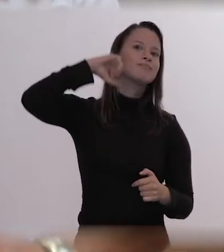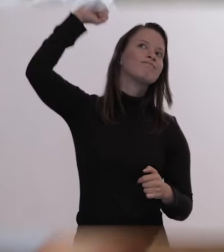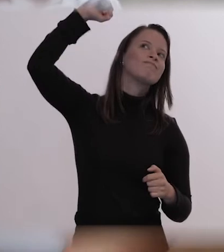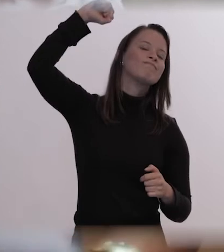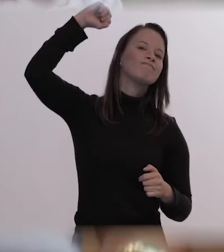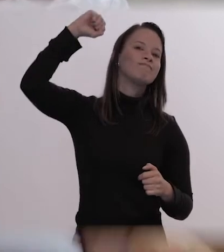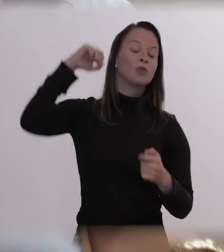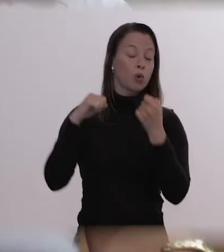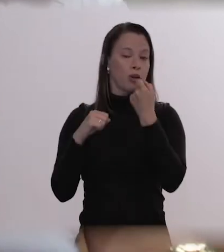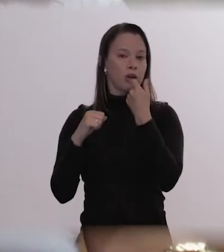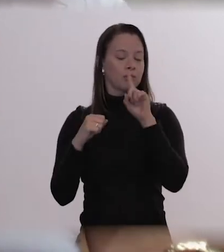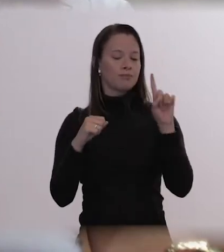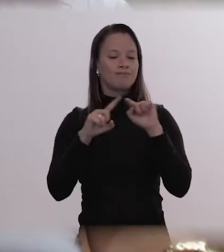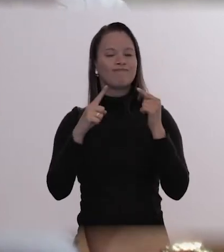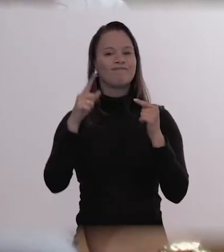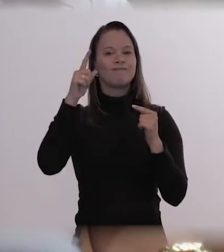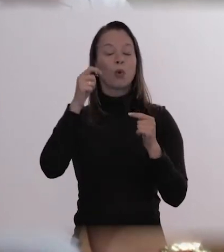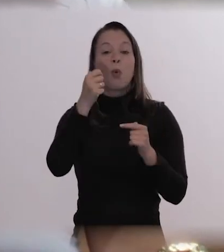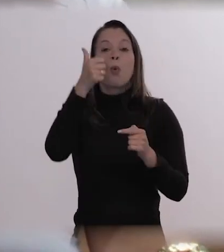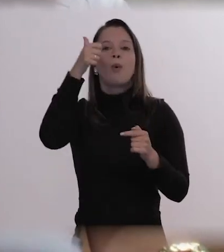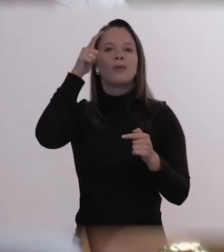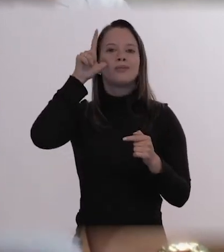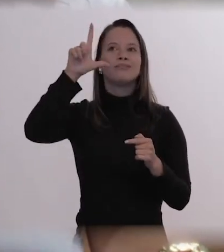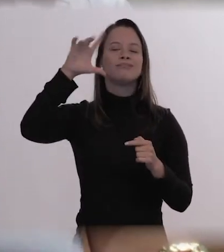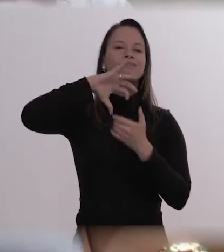remédio, mas ia pelo enforcamento e dentro do hospital.